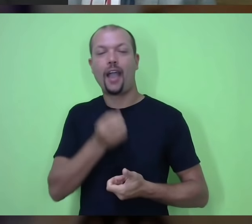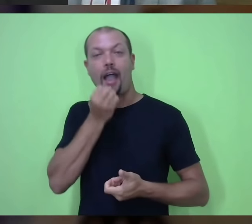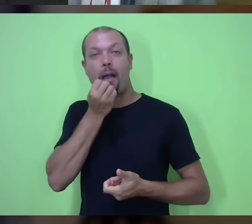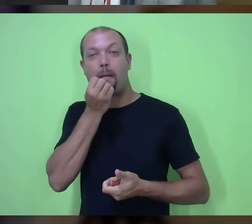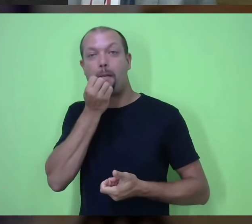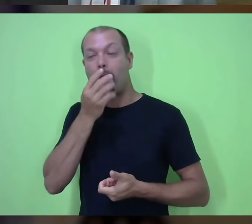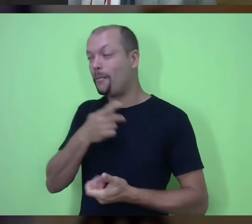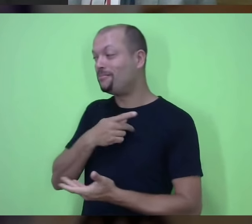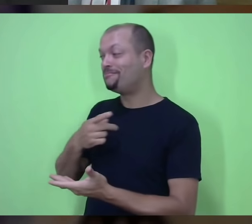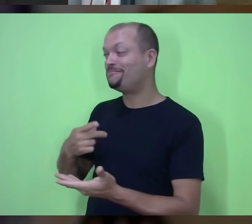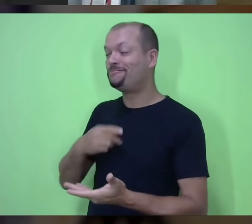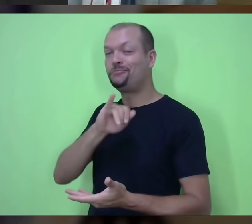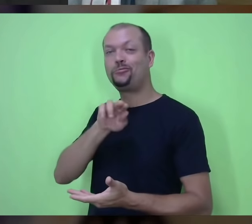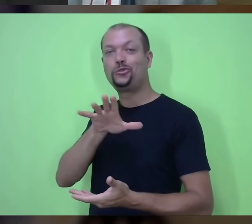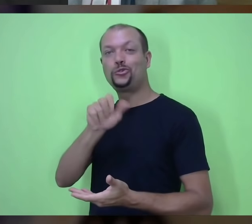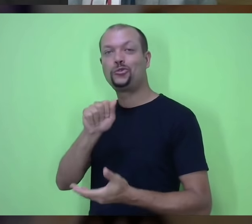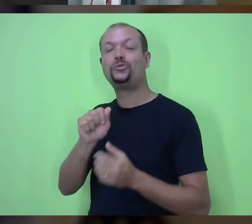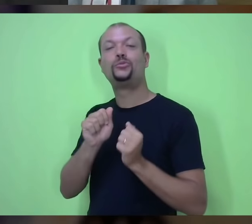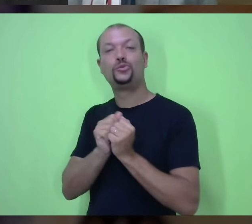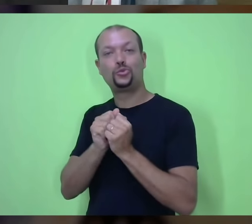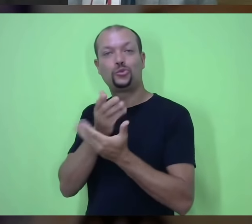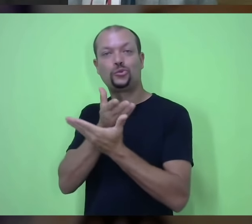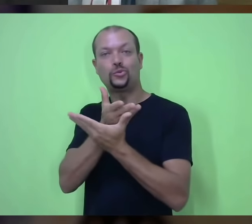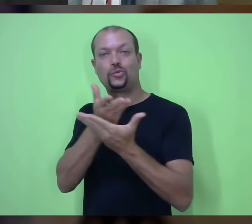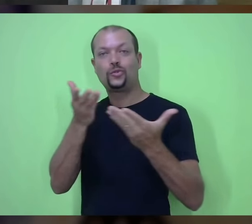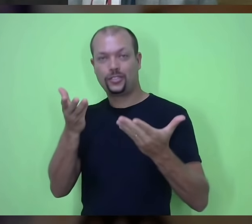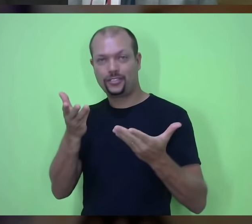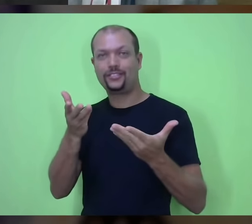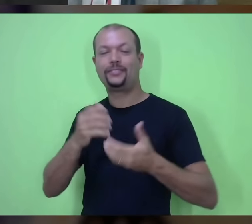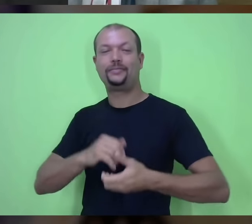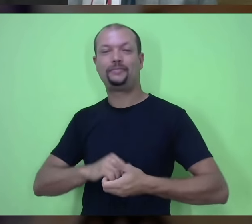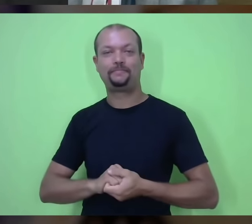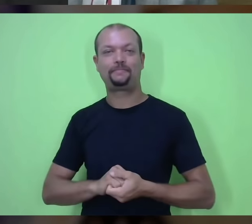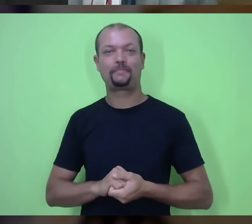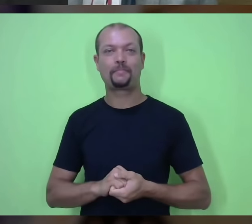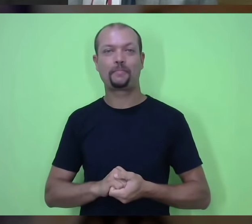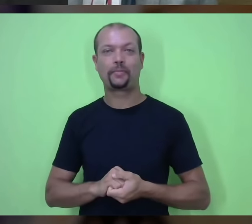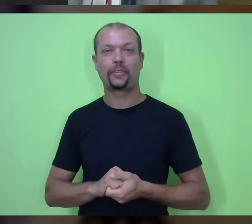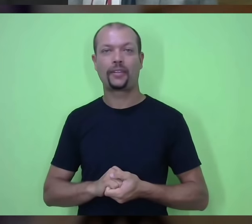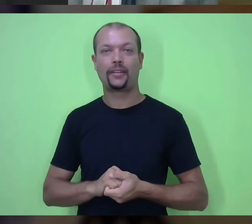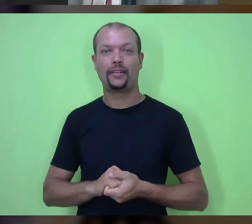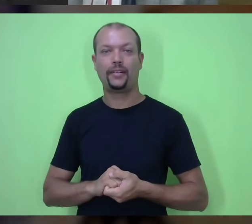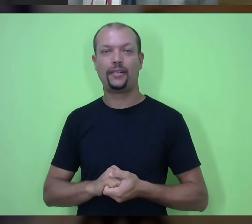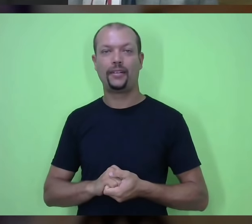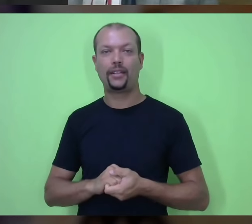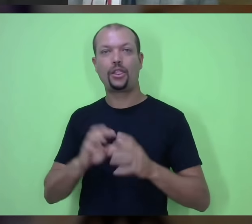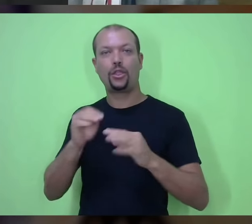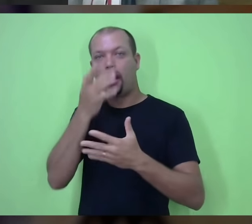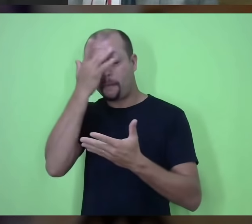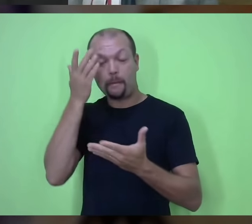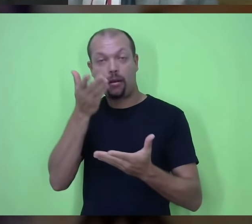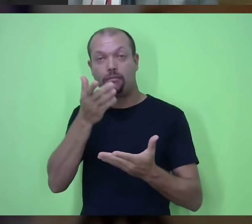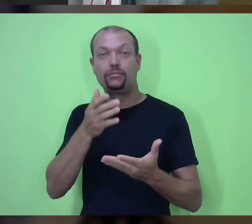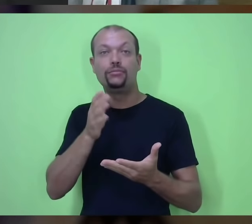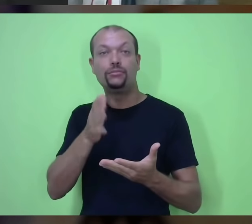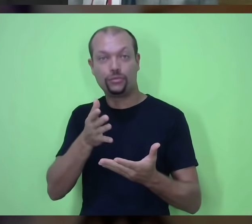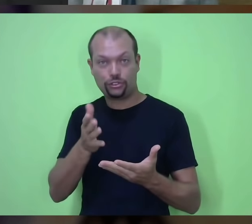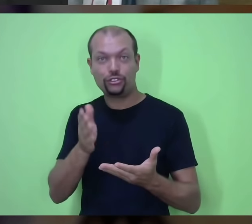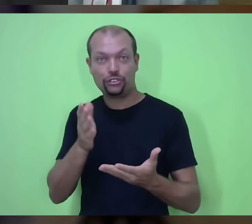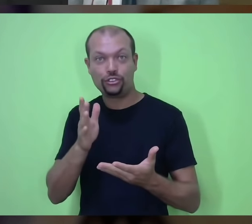É muito bom, pastor Júlio, poder estar nesse momento com vocês, né? Todas as pessoas que já